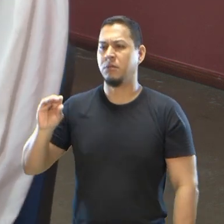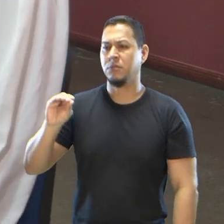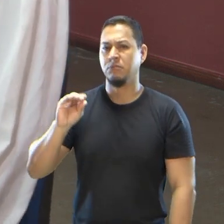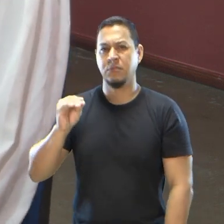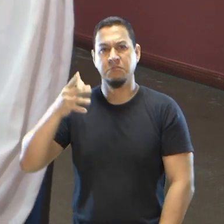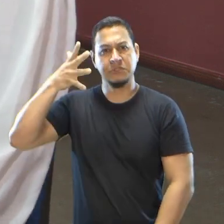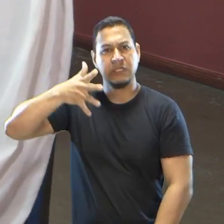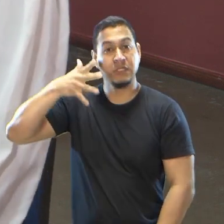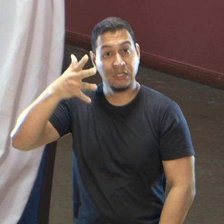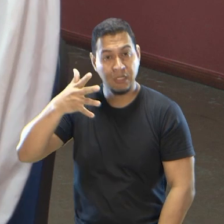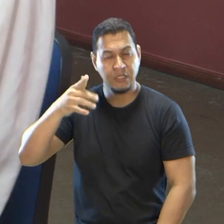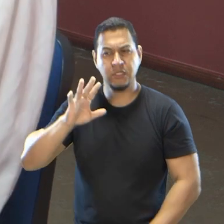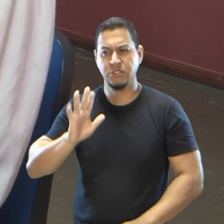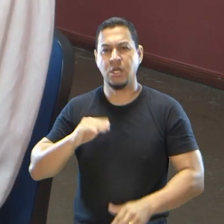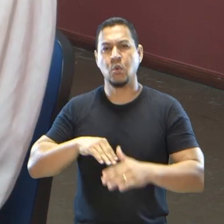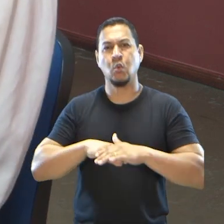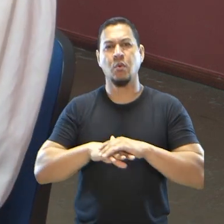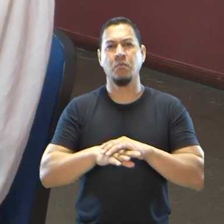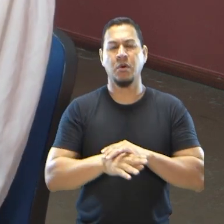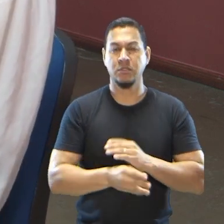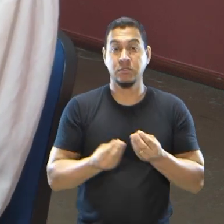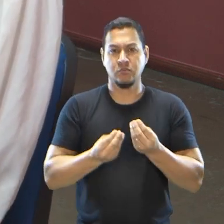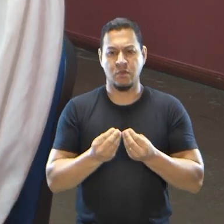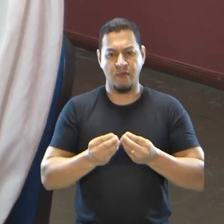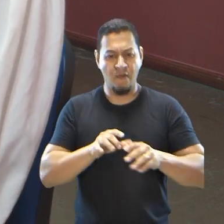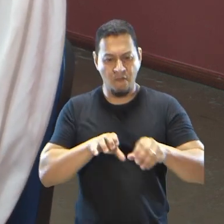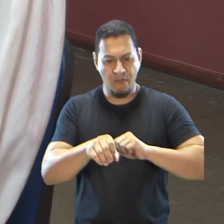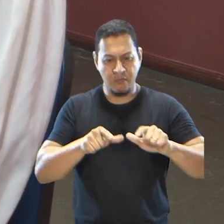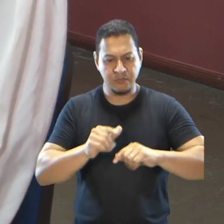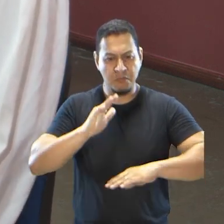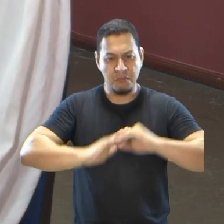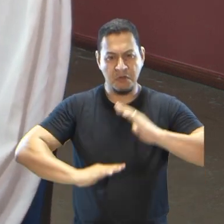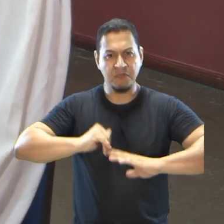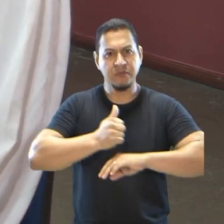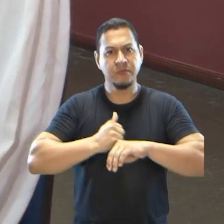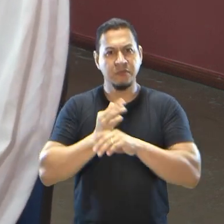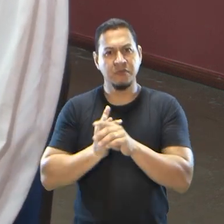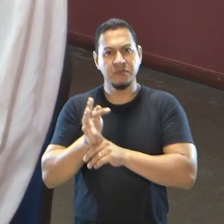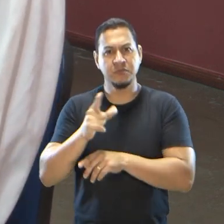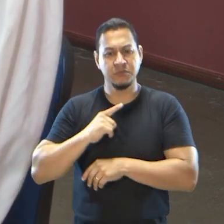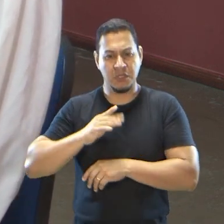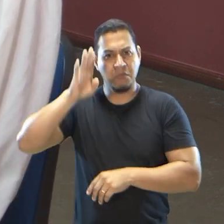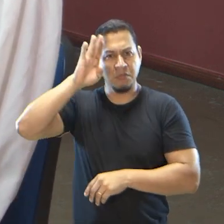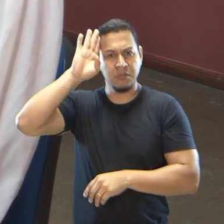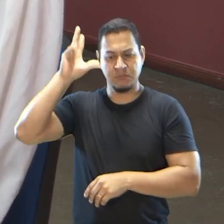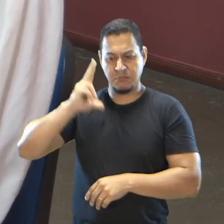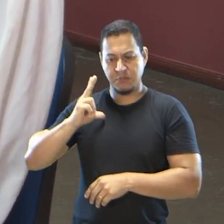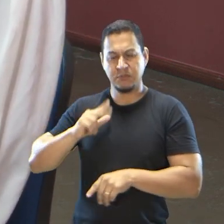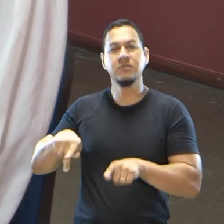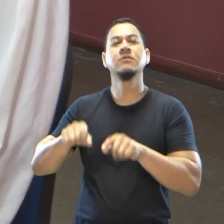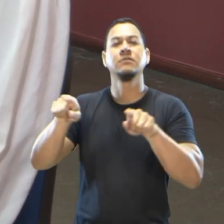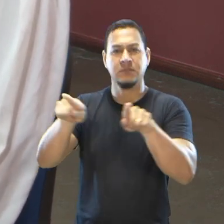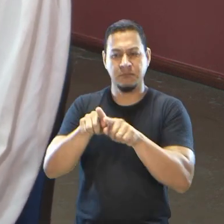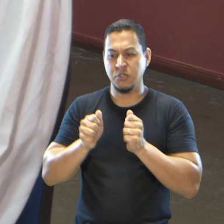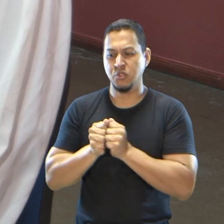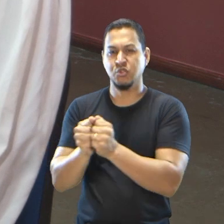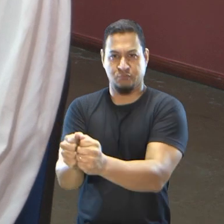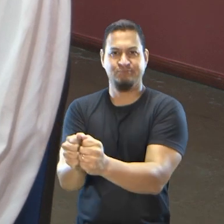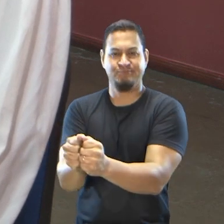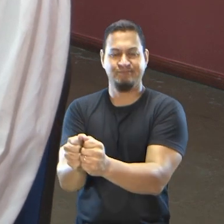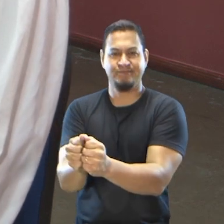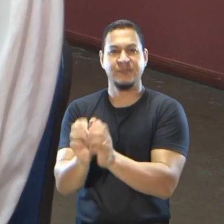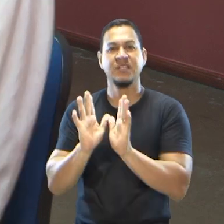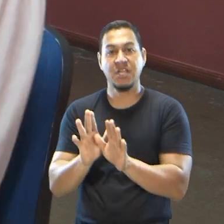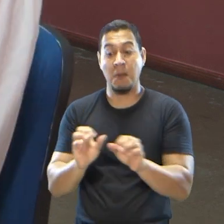ele também já vai se acostumando, né? Uma formação profissional mesmo, a formação acadêmica, pessoal e profissional. Já